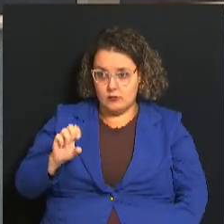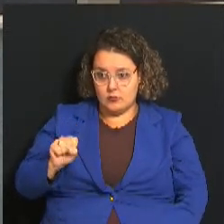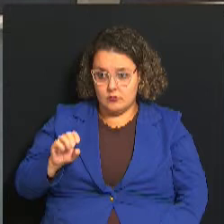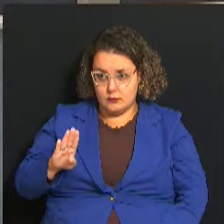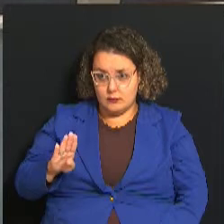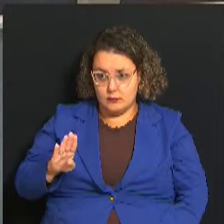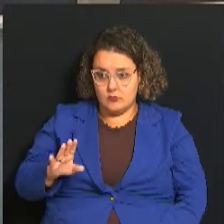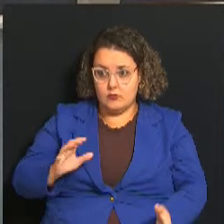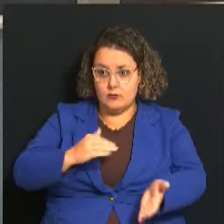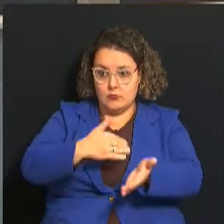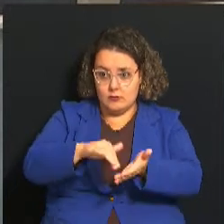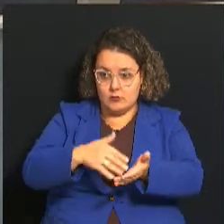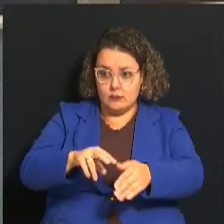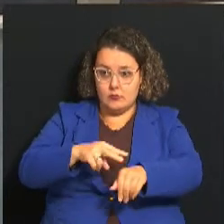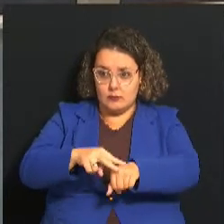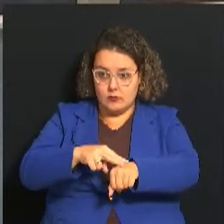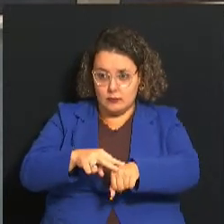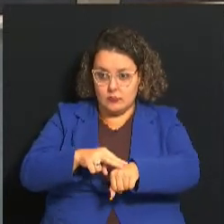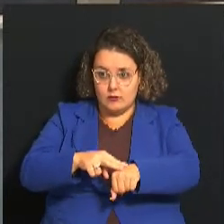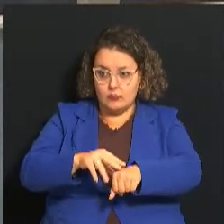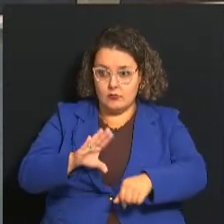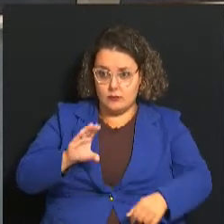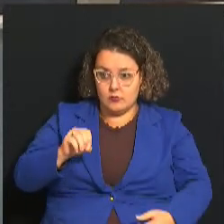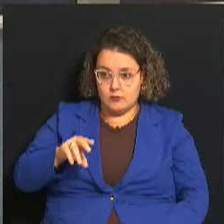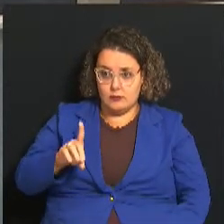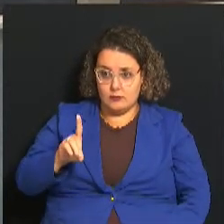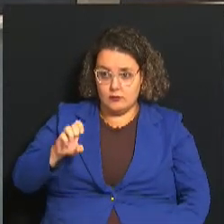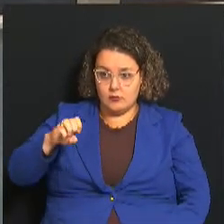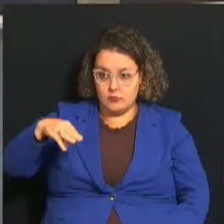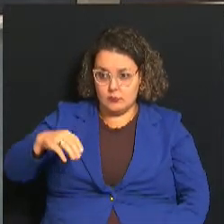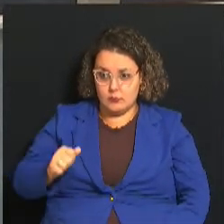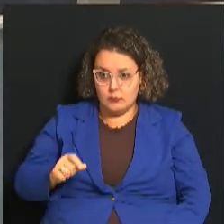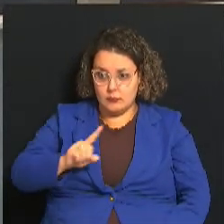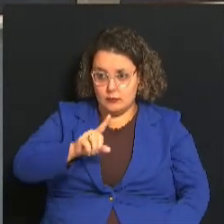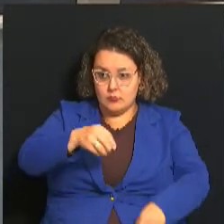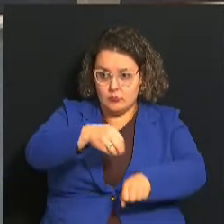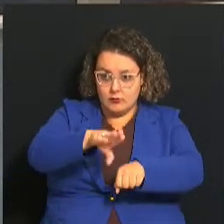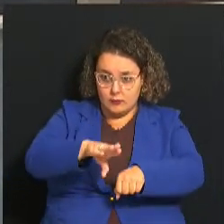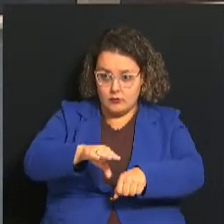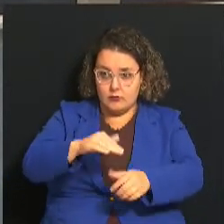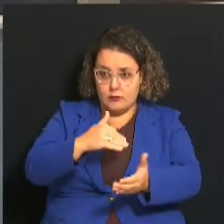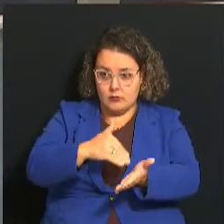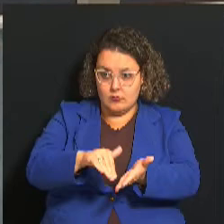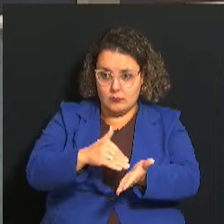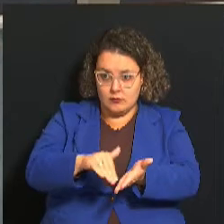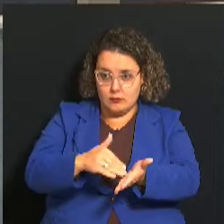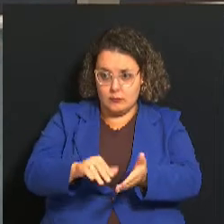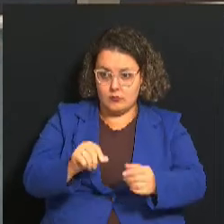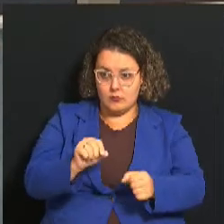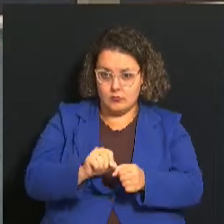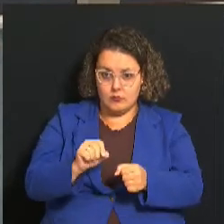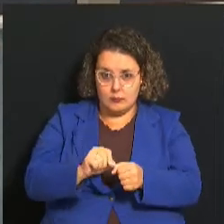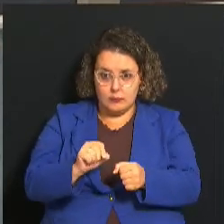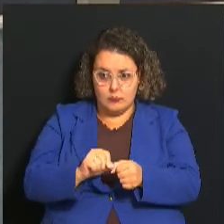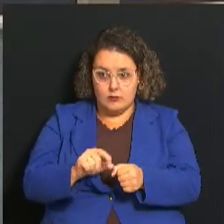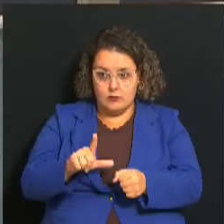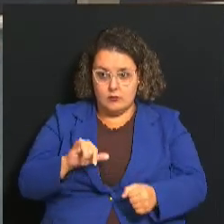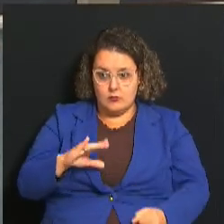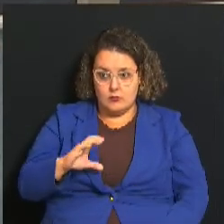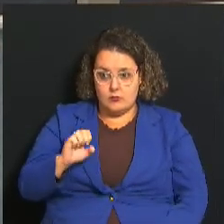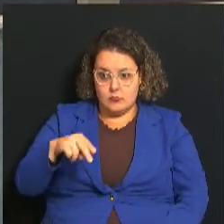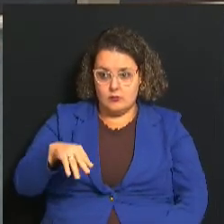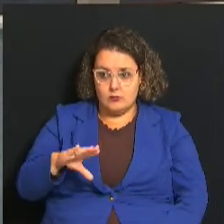de Campinas. Se o CONDEMA não for deliberativo, a Secretaria não faz licenciamento. Então,